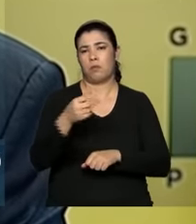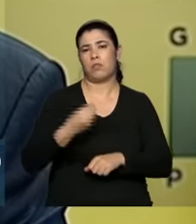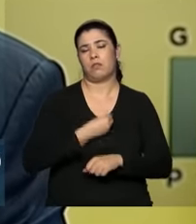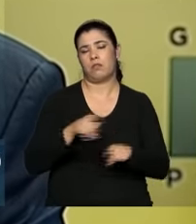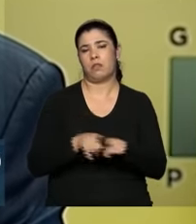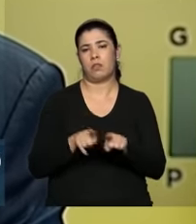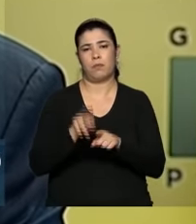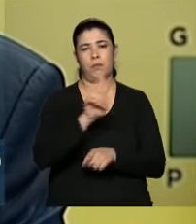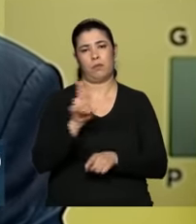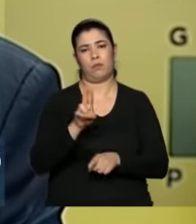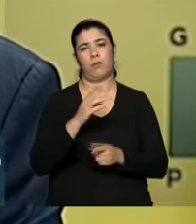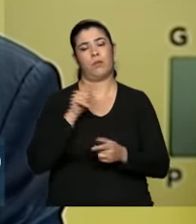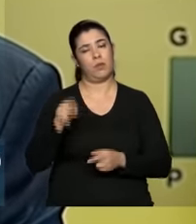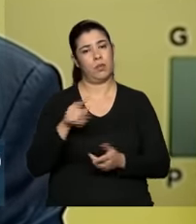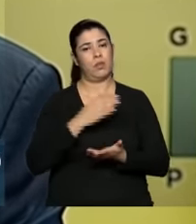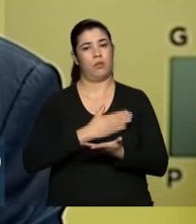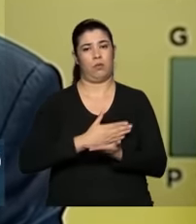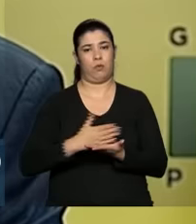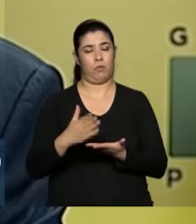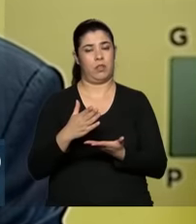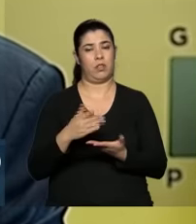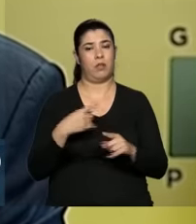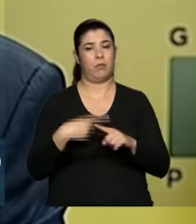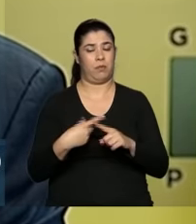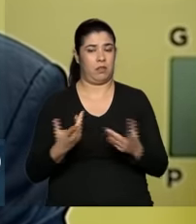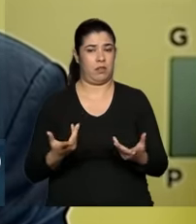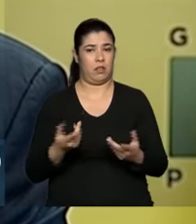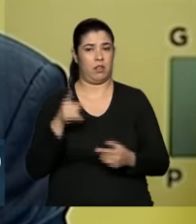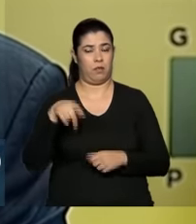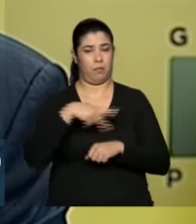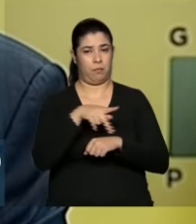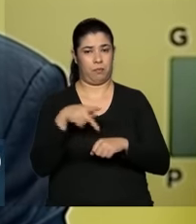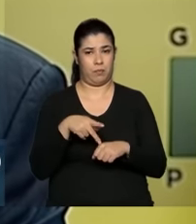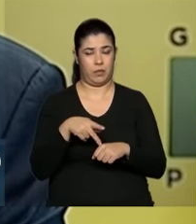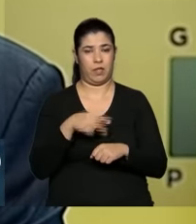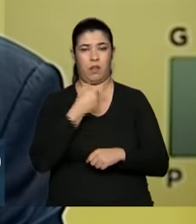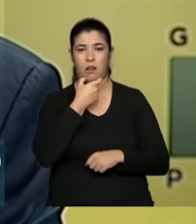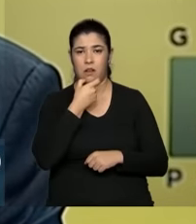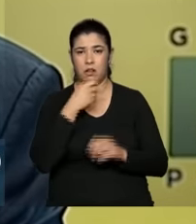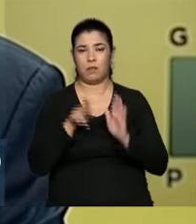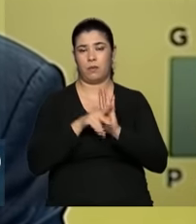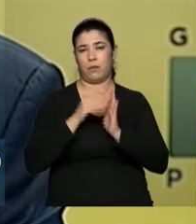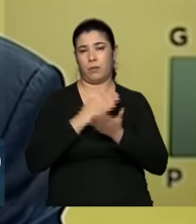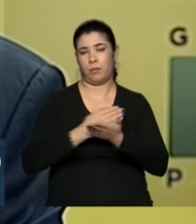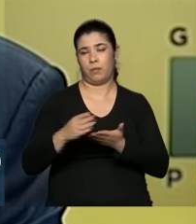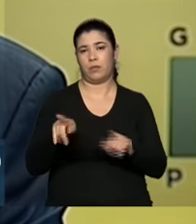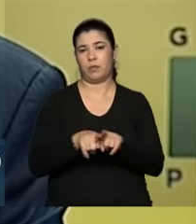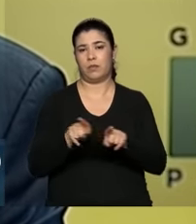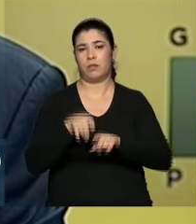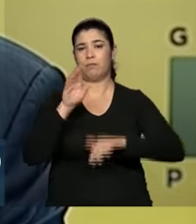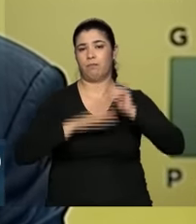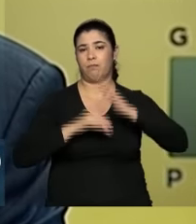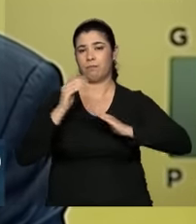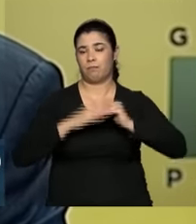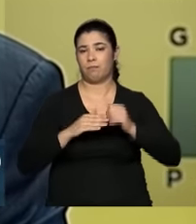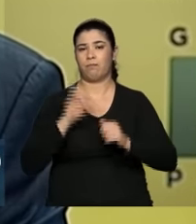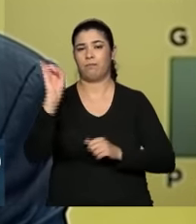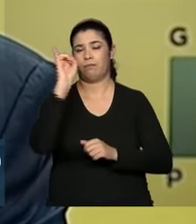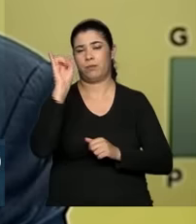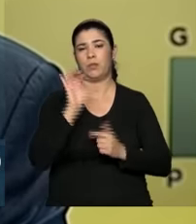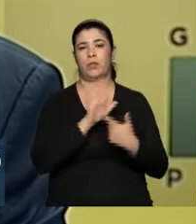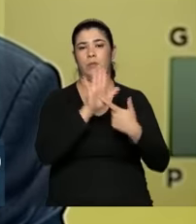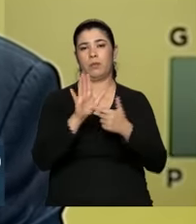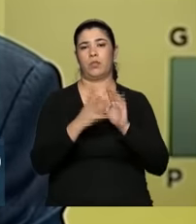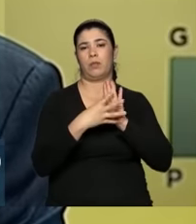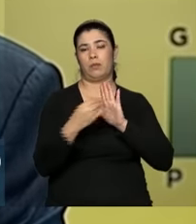temos. Esse é o ponto de partida, por isso o Reino Unido, pelo seu sucesso nessa direção, é exemplar para o mundo. E a